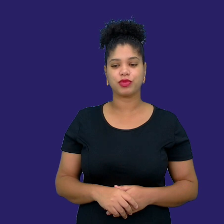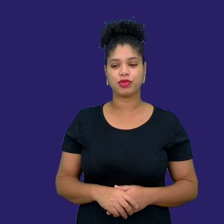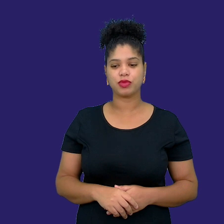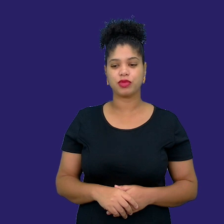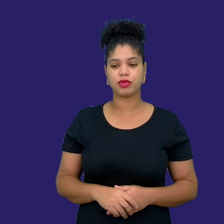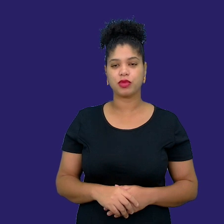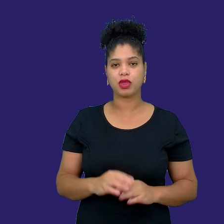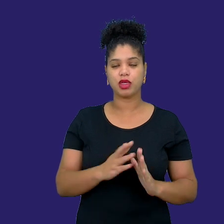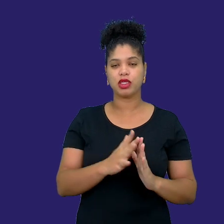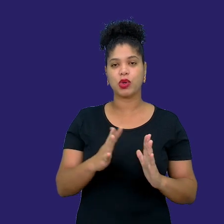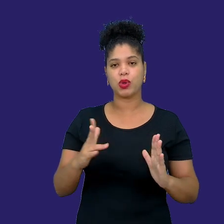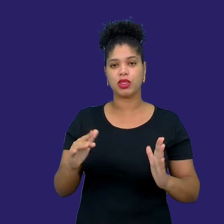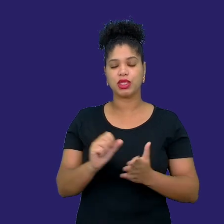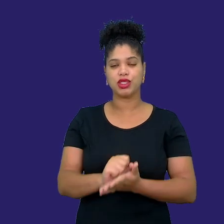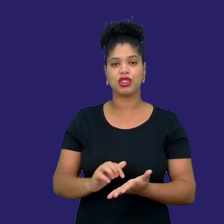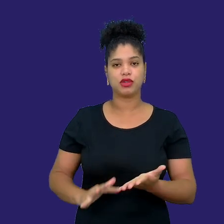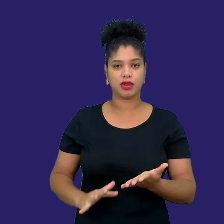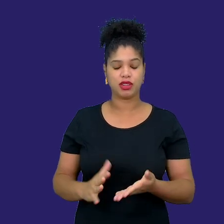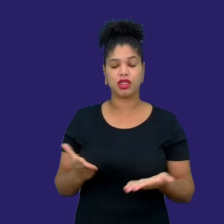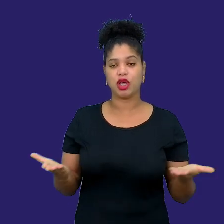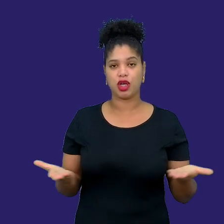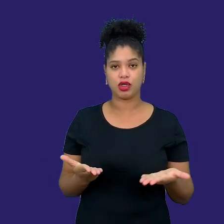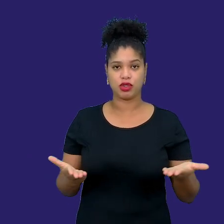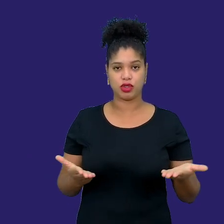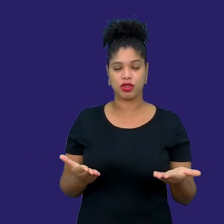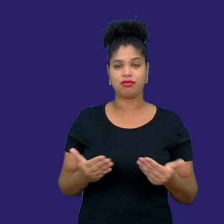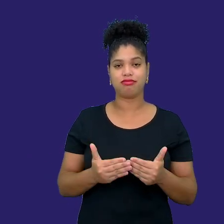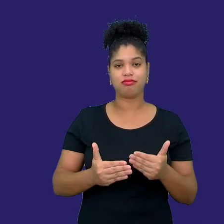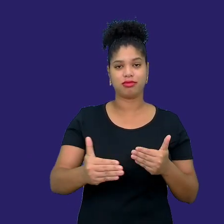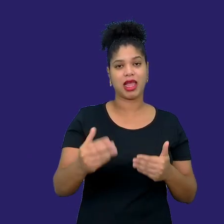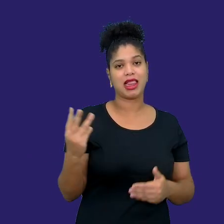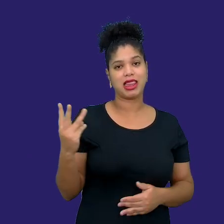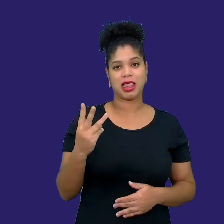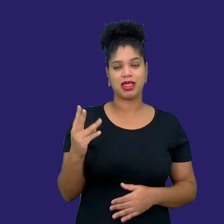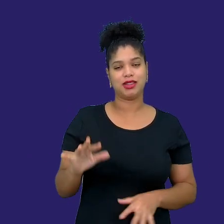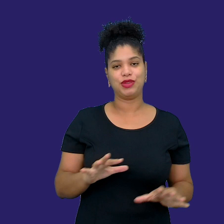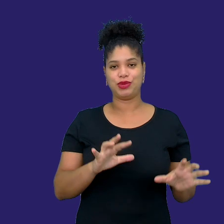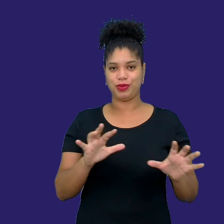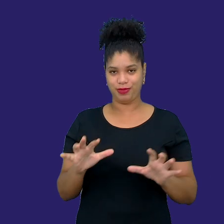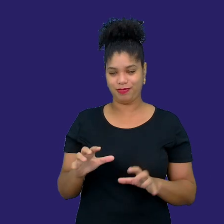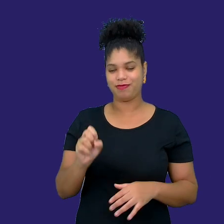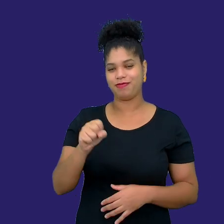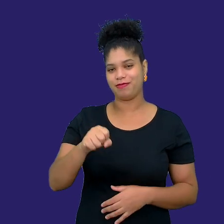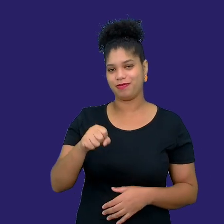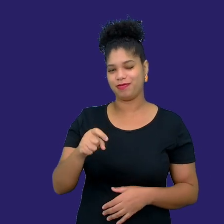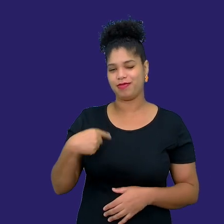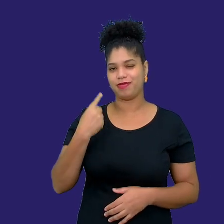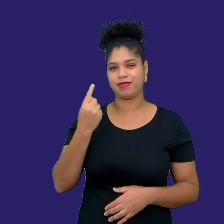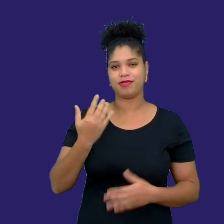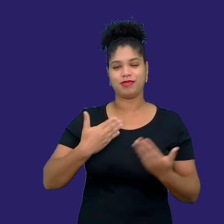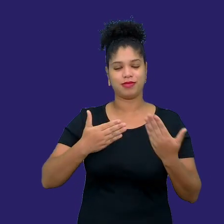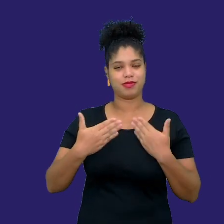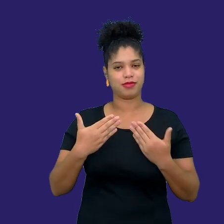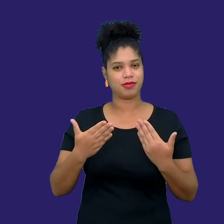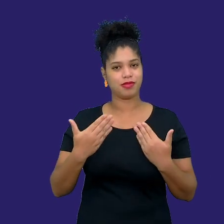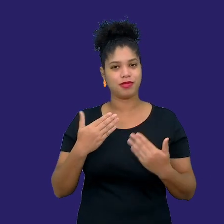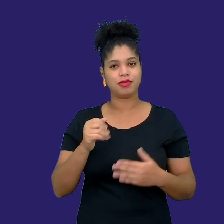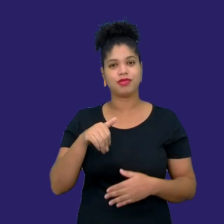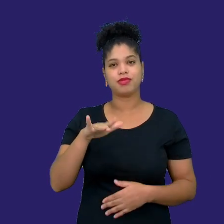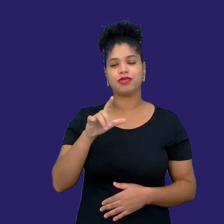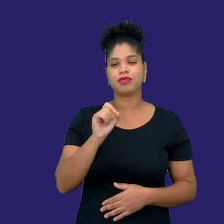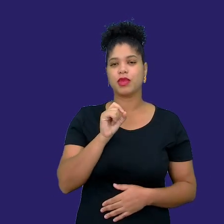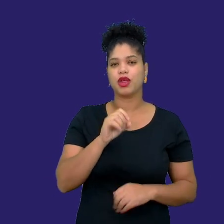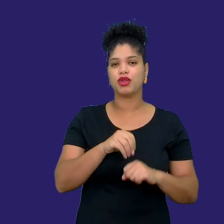a sequência de atividade. Agora, partindo para o nosso terceiro momento, né, nós vamos falar um pouquinho sobre